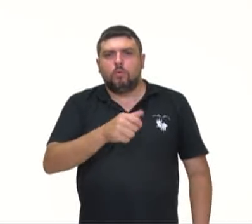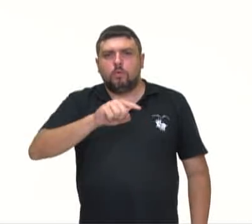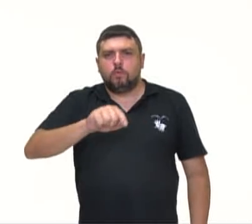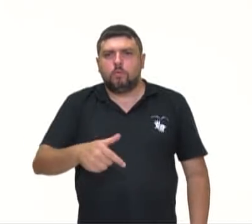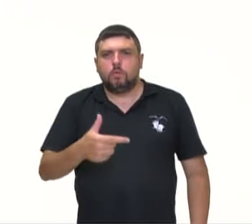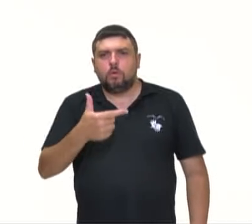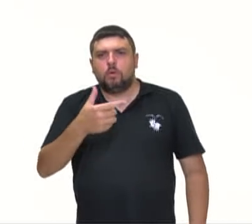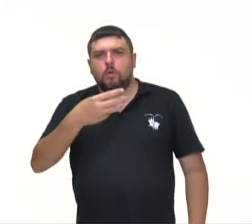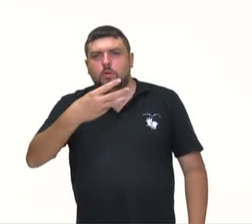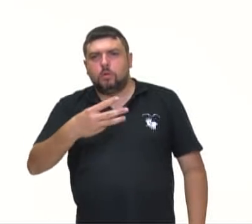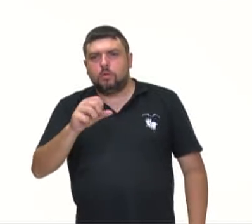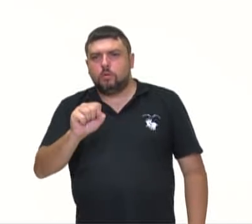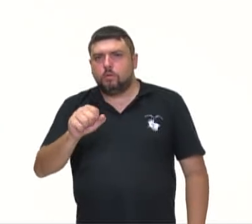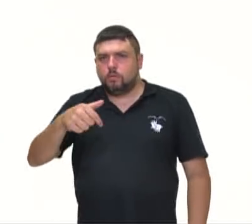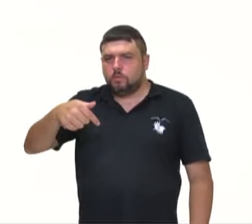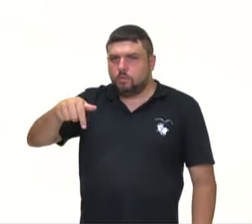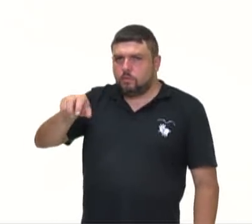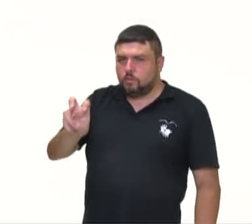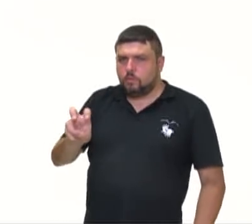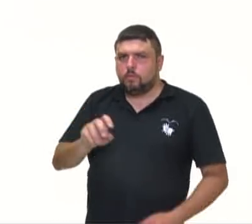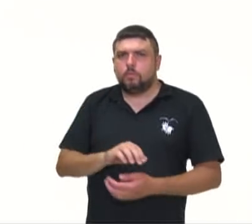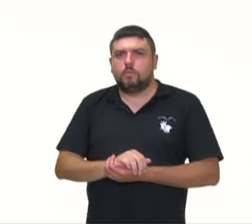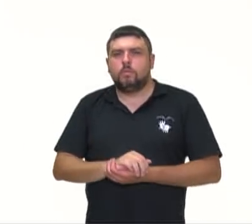1,3875. Portanto, dá